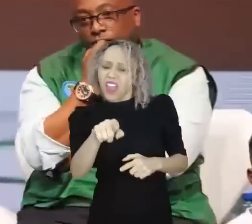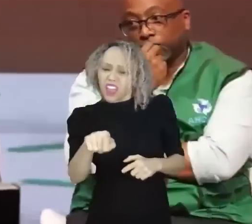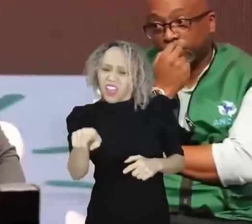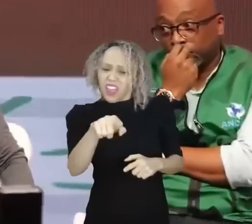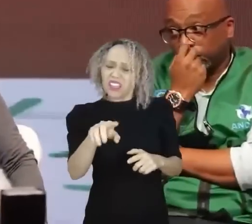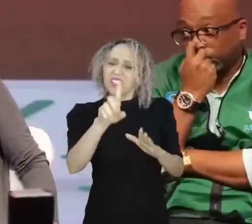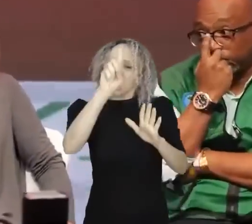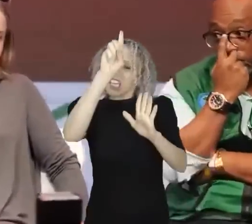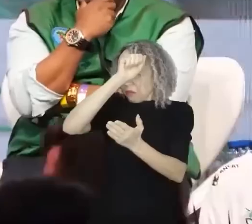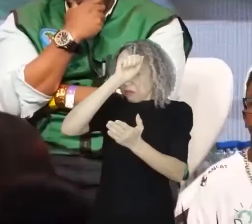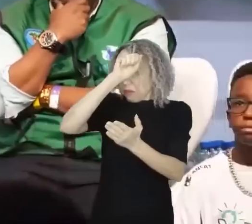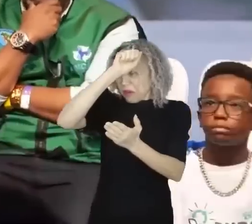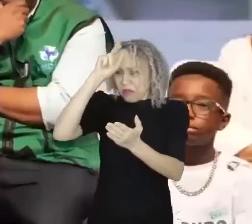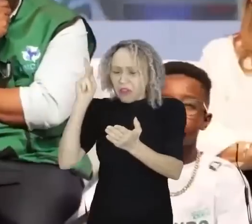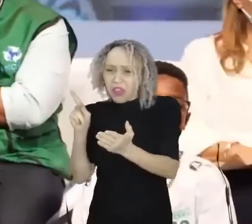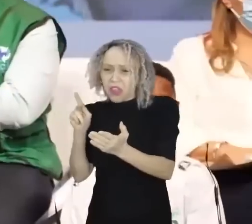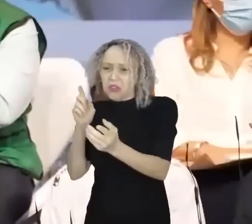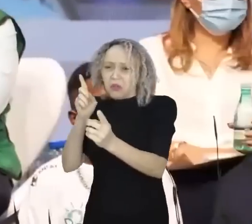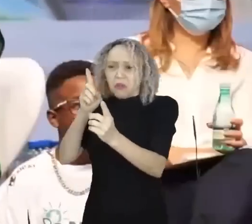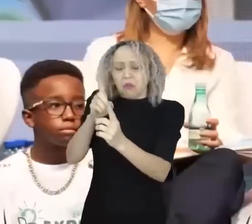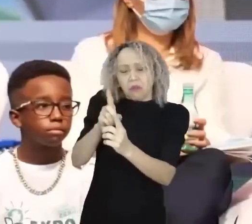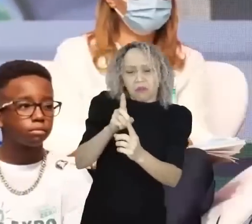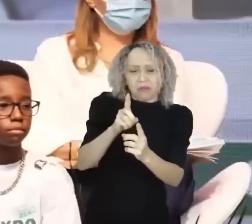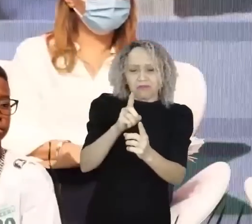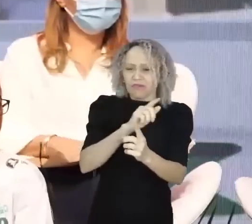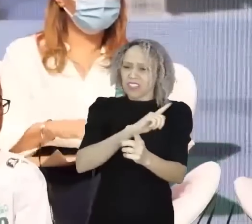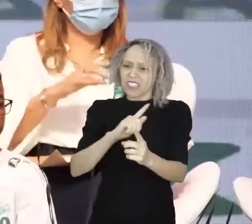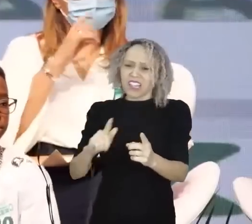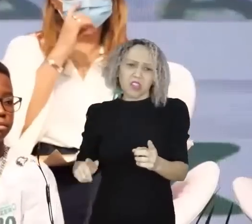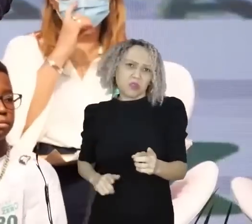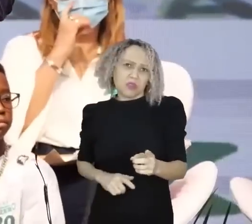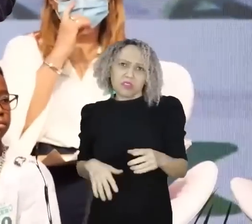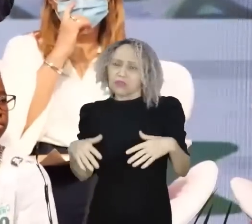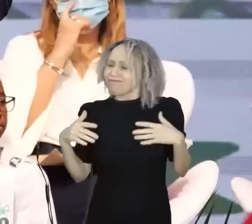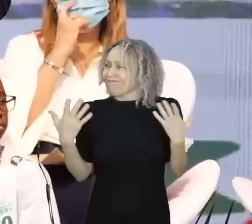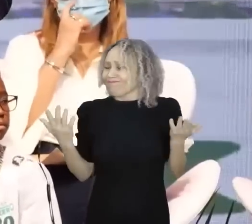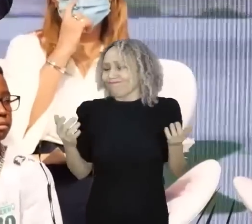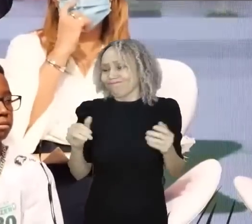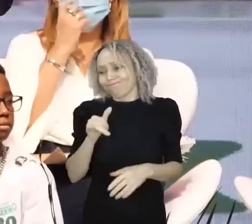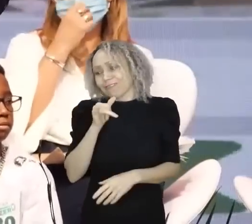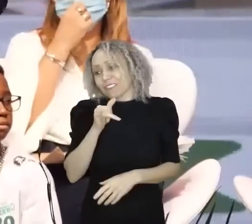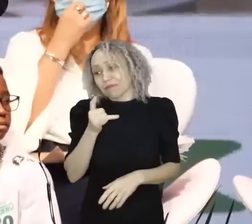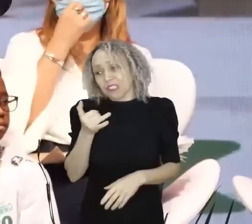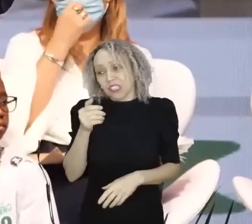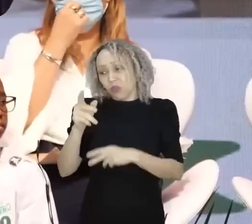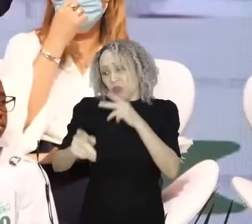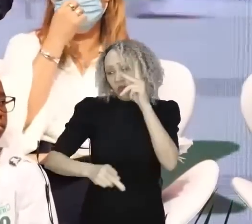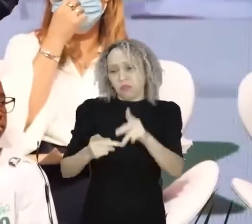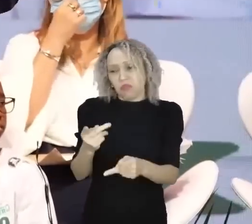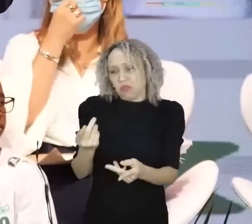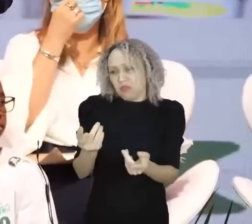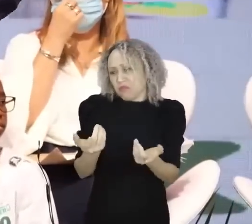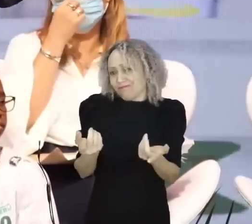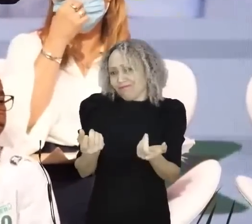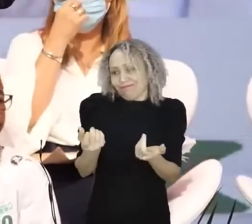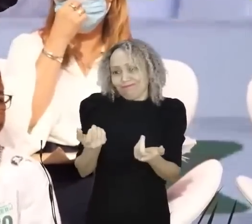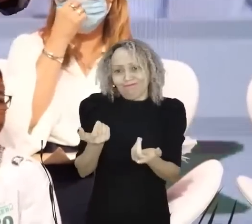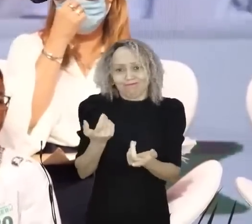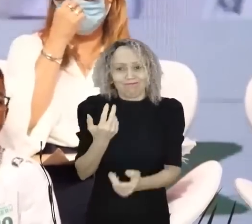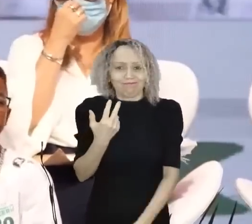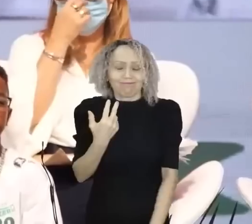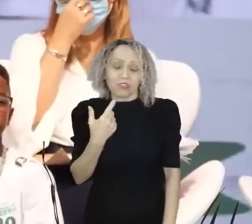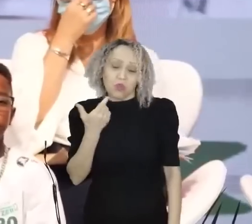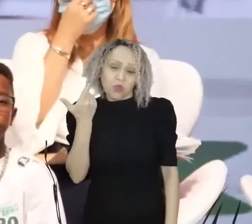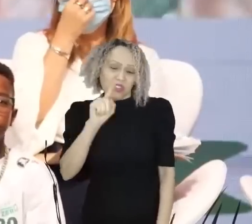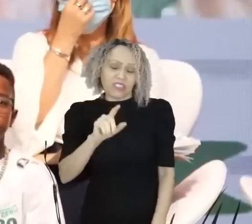como seres humanos. Eu quero assumir o compromisso com vocês, de que não serão vocês que terão que